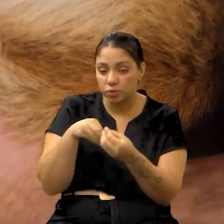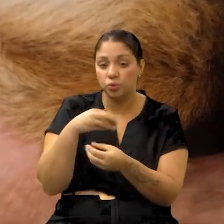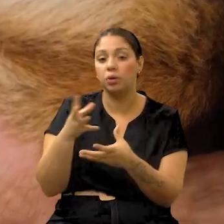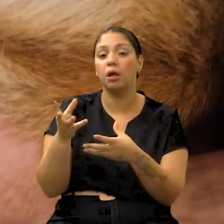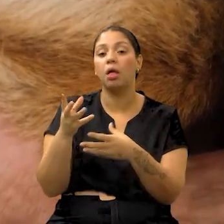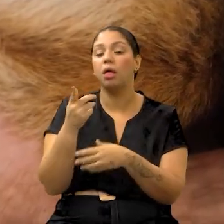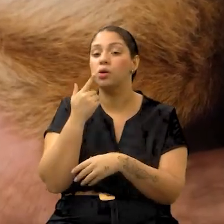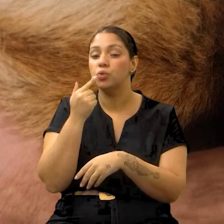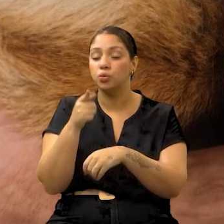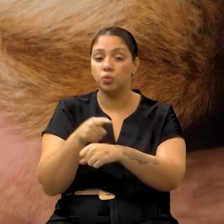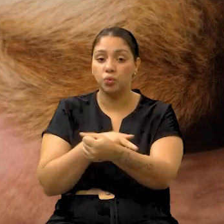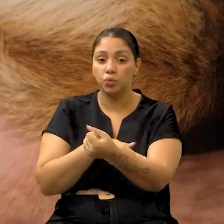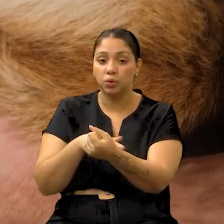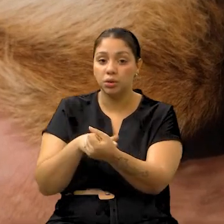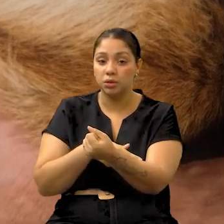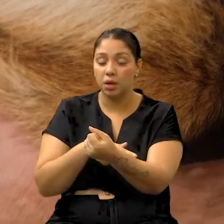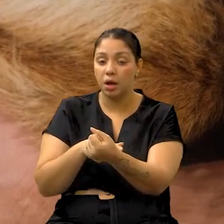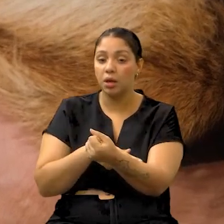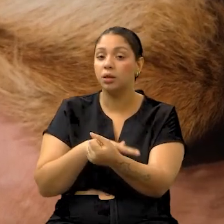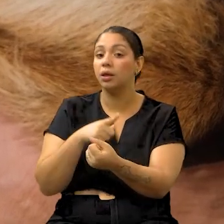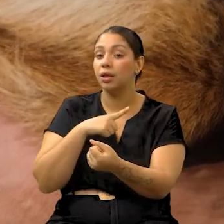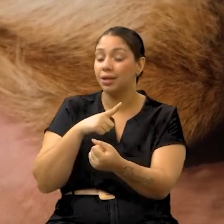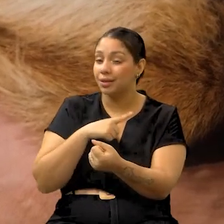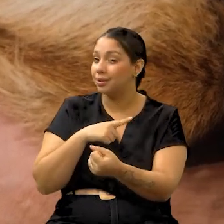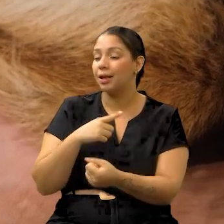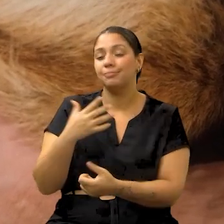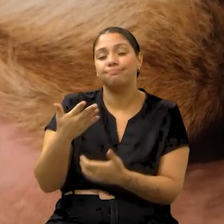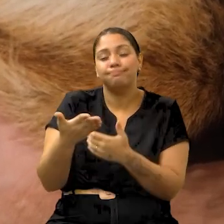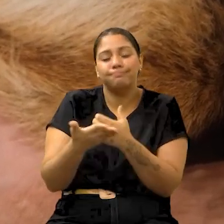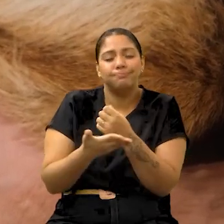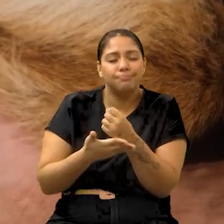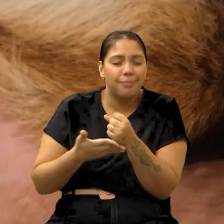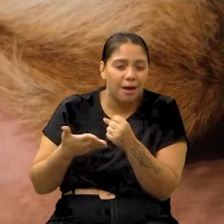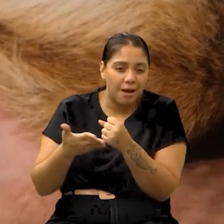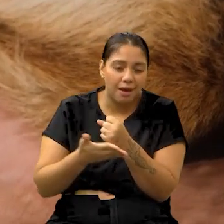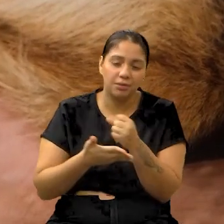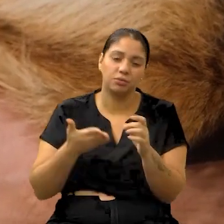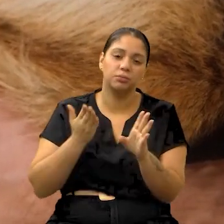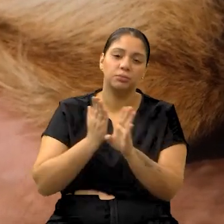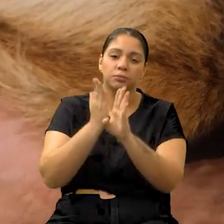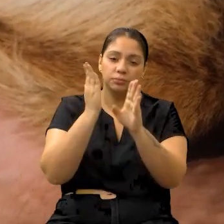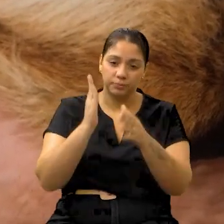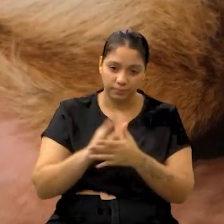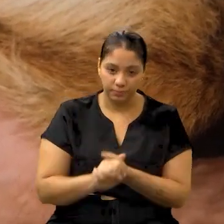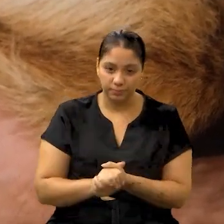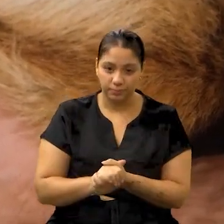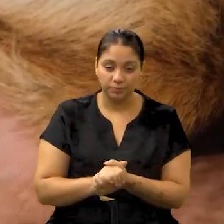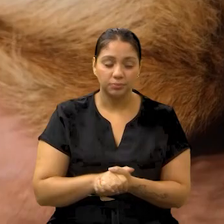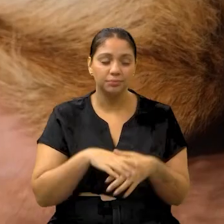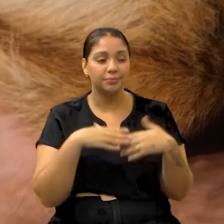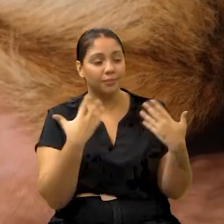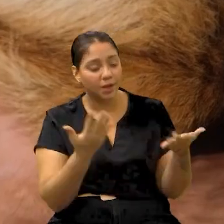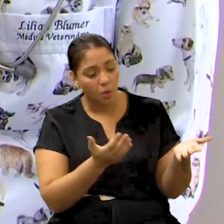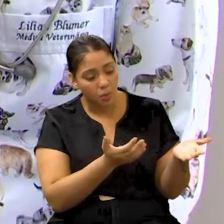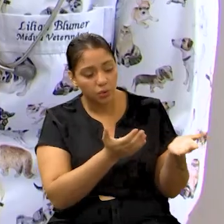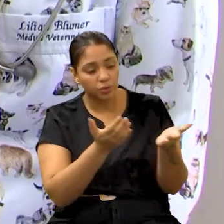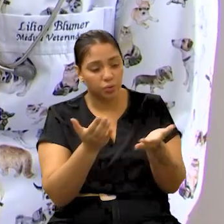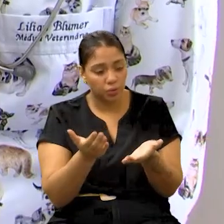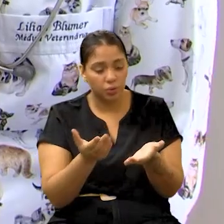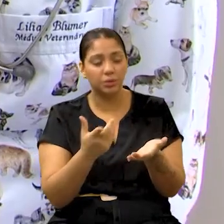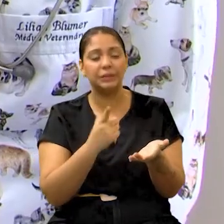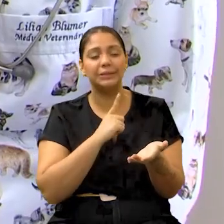a creatinina e o SDMA. Esses são os exames básicos para o diagnóstico. E aí, trouxe o meu bichinho,